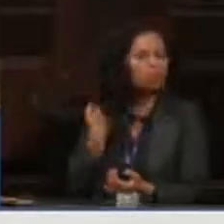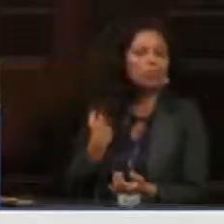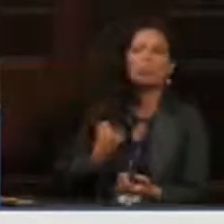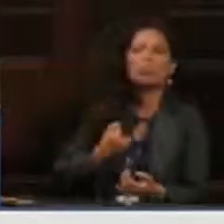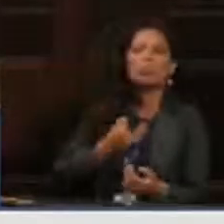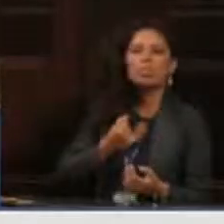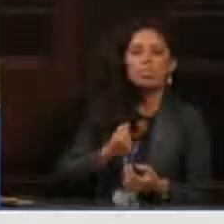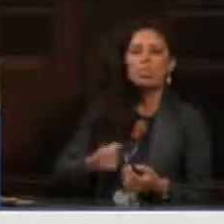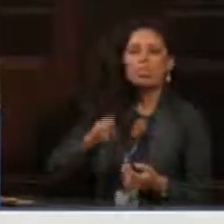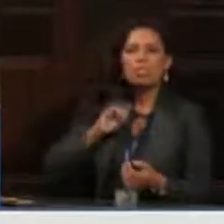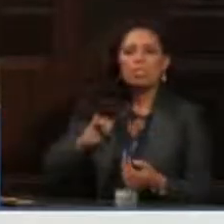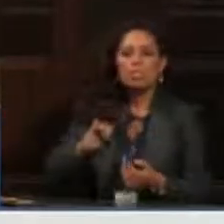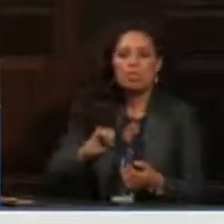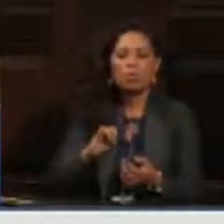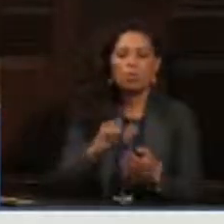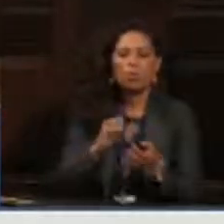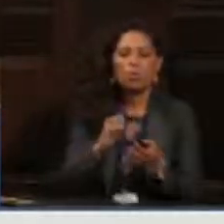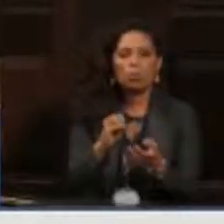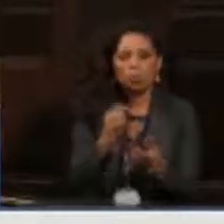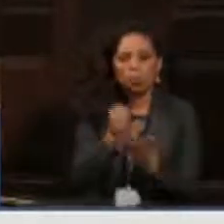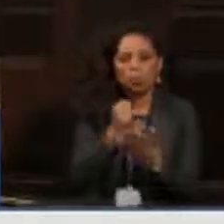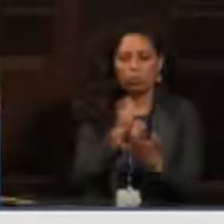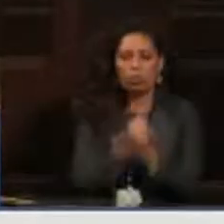sob muita corrupção e sob